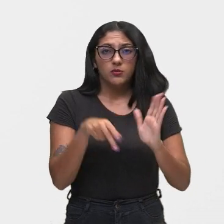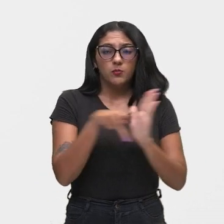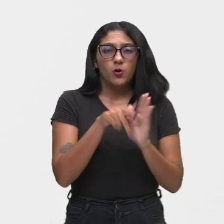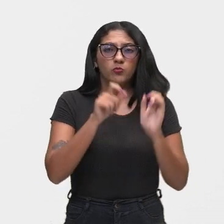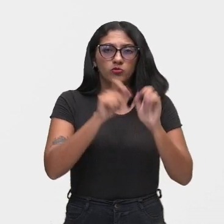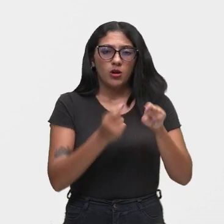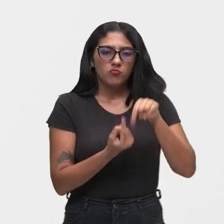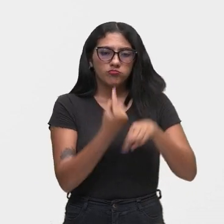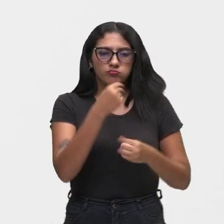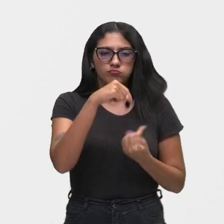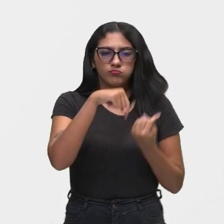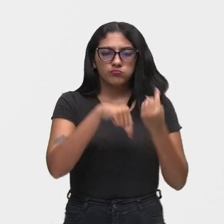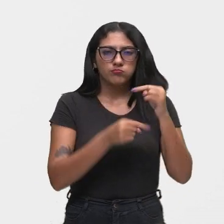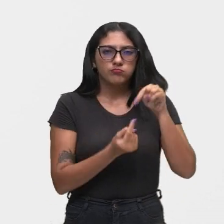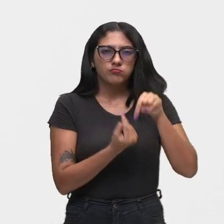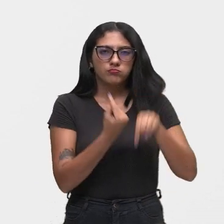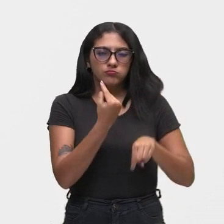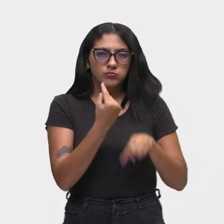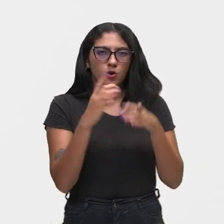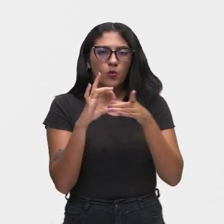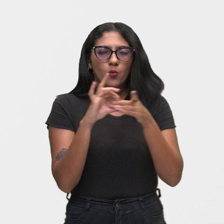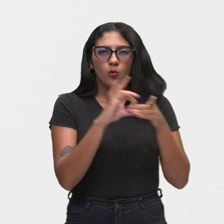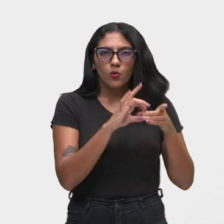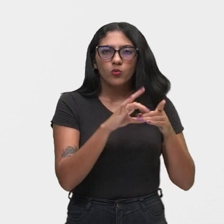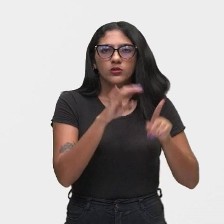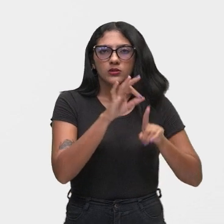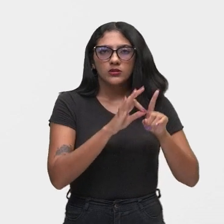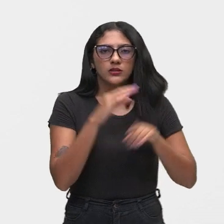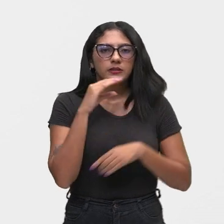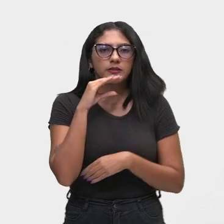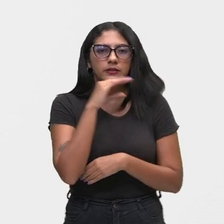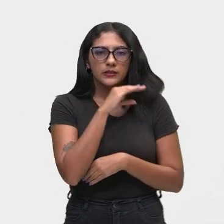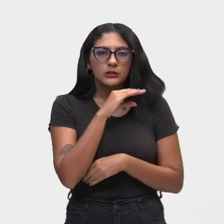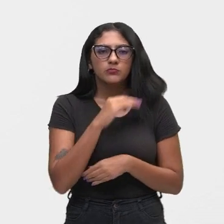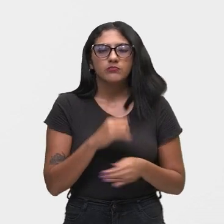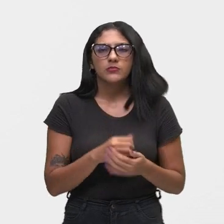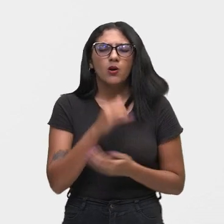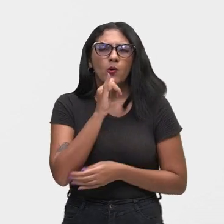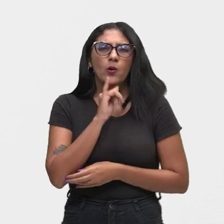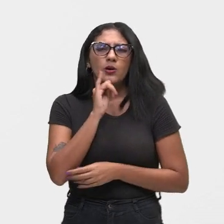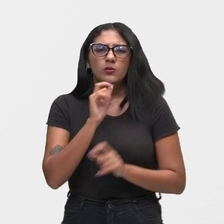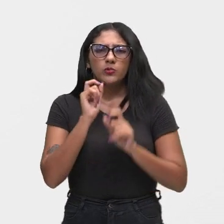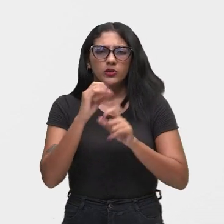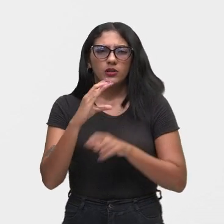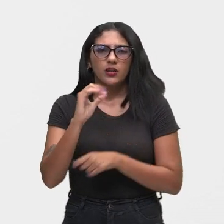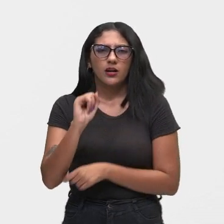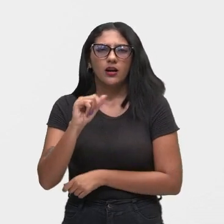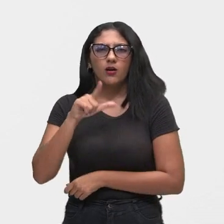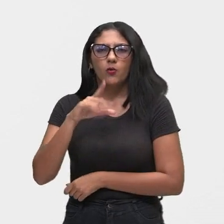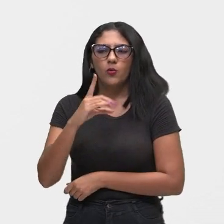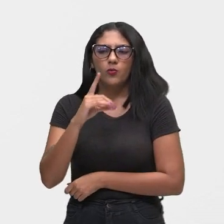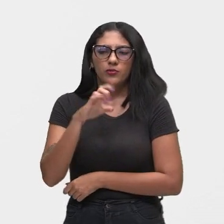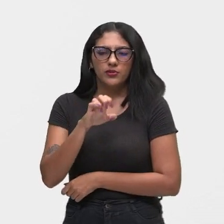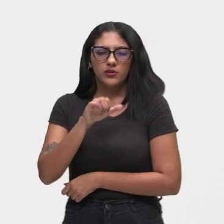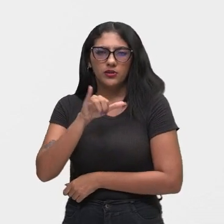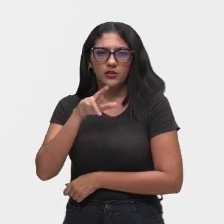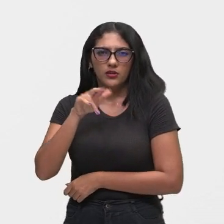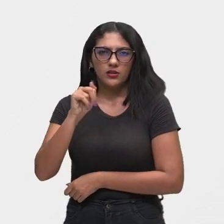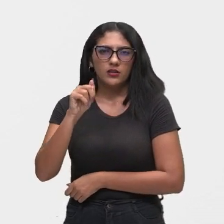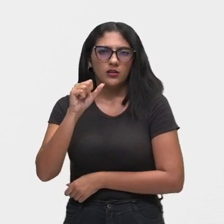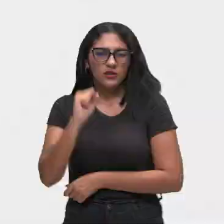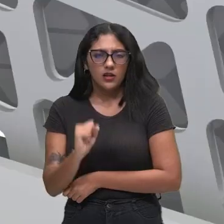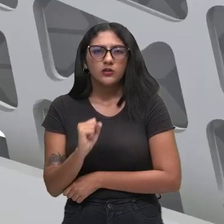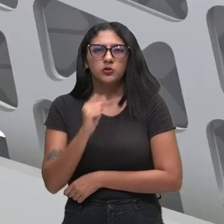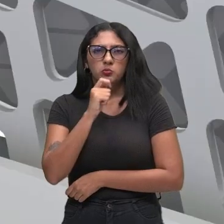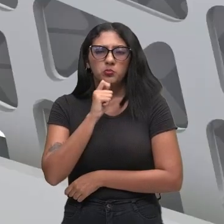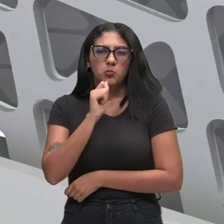de calor. Então, aí já temos as caldeiras a vapor, tá? E essas caldeiras a vapor,